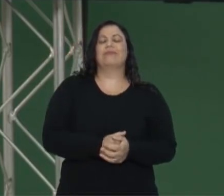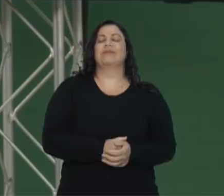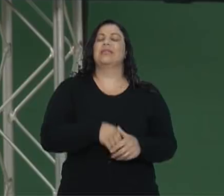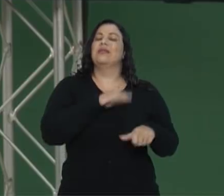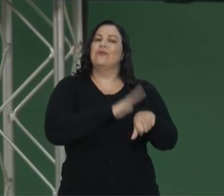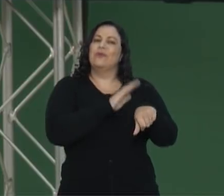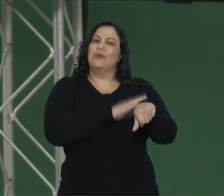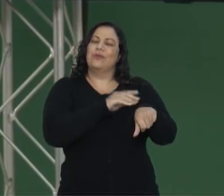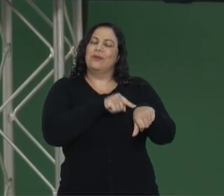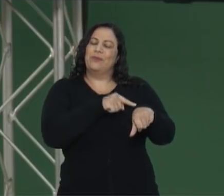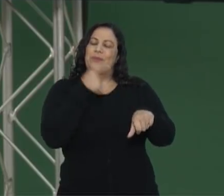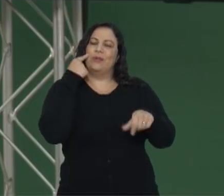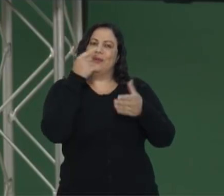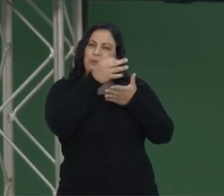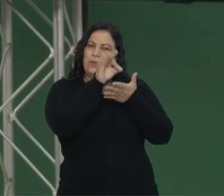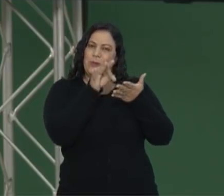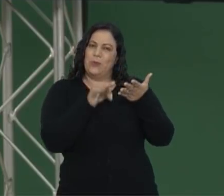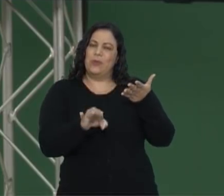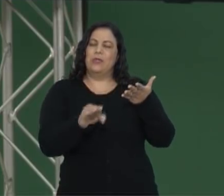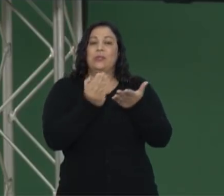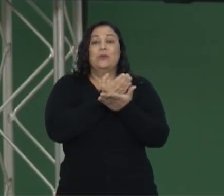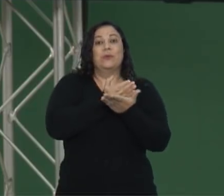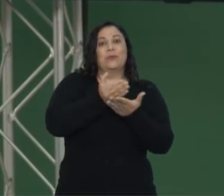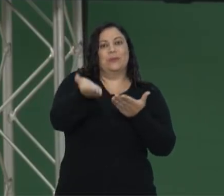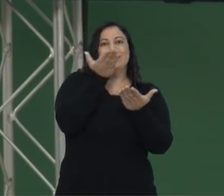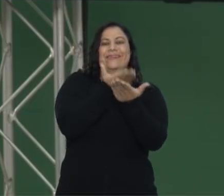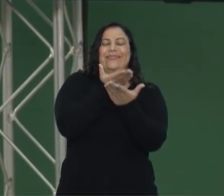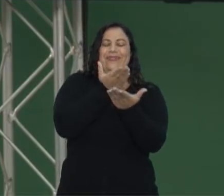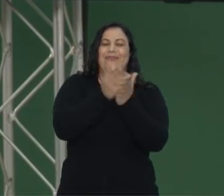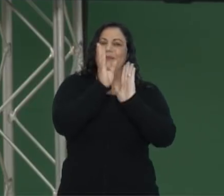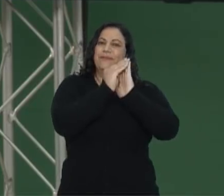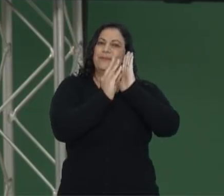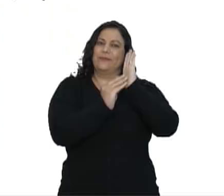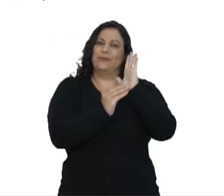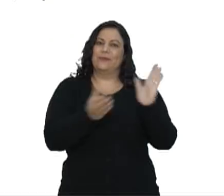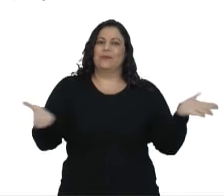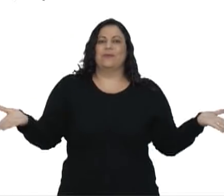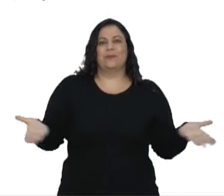para vocês corrigirem, para a gente começar a nossa aula, o nosso conteúdo de hoje.